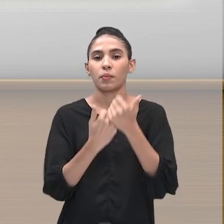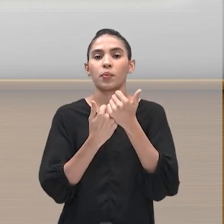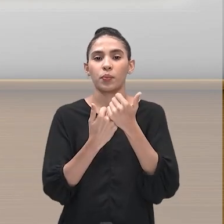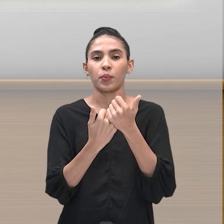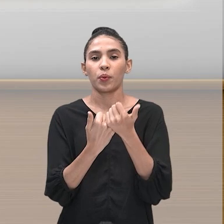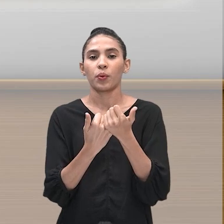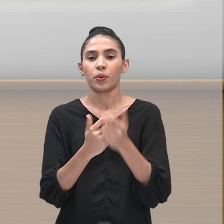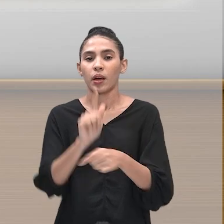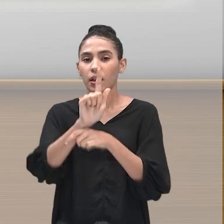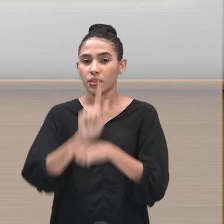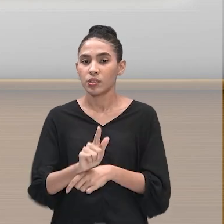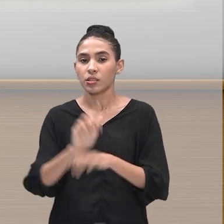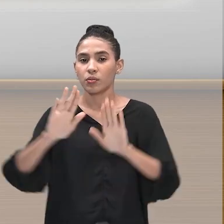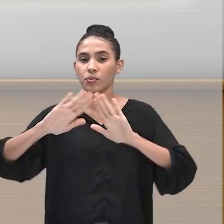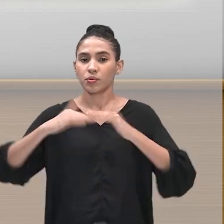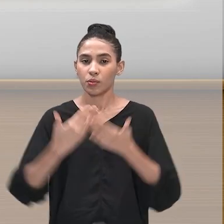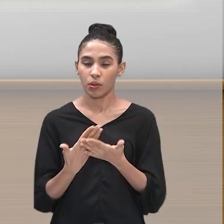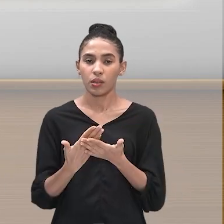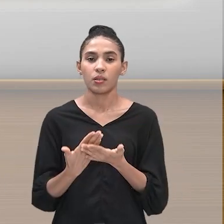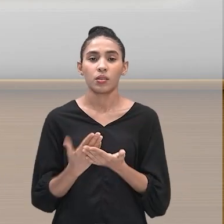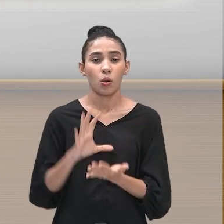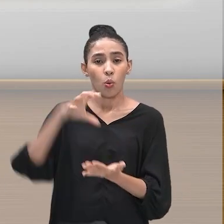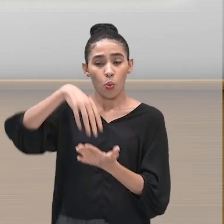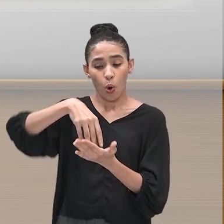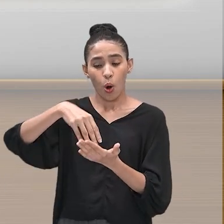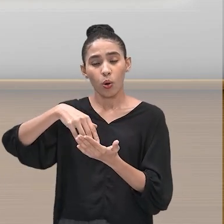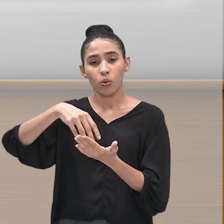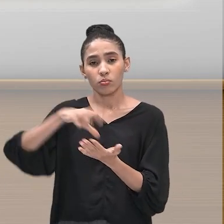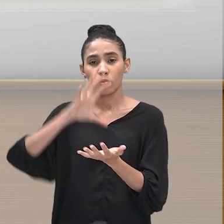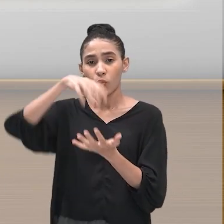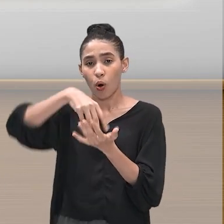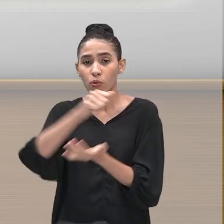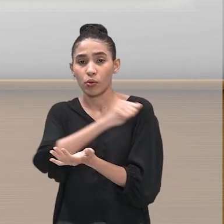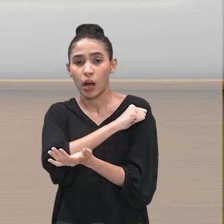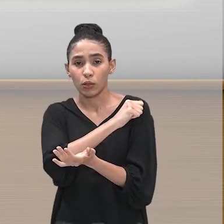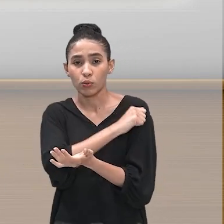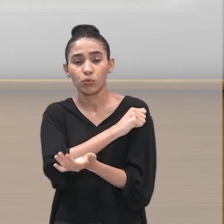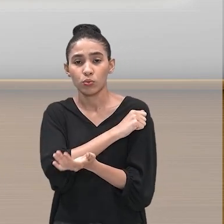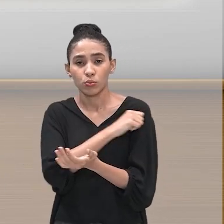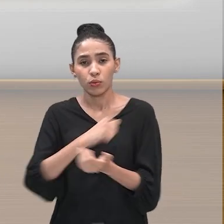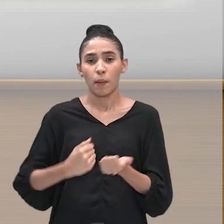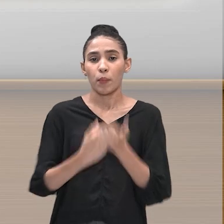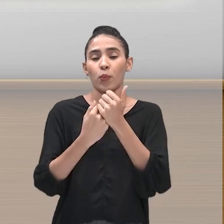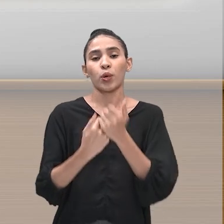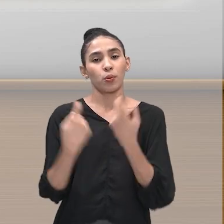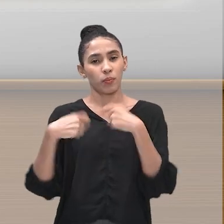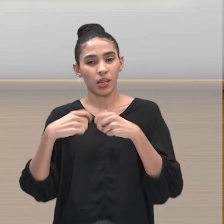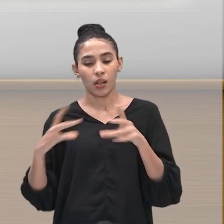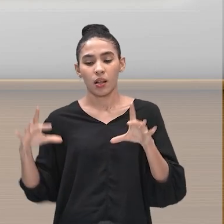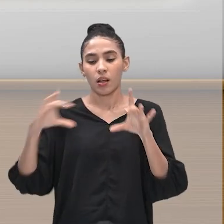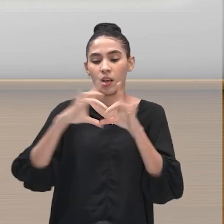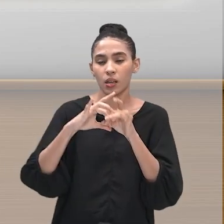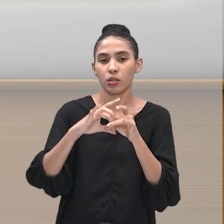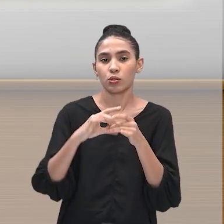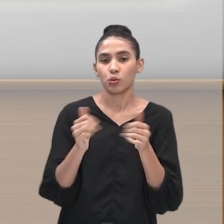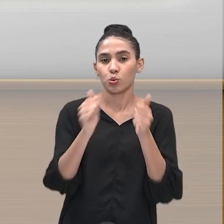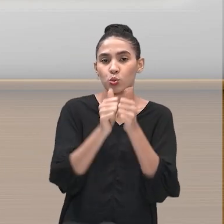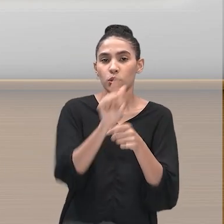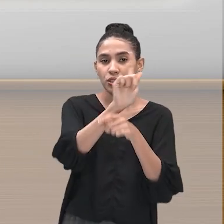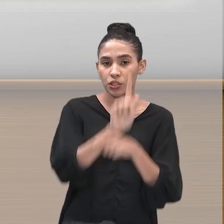à gestão escolar. Então, ele precisa estar unido à gestão, né? Que a função dele é